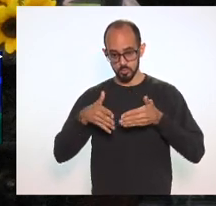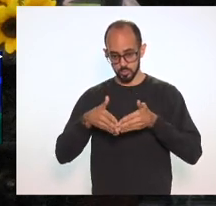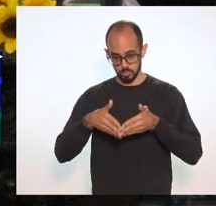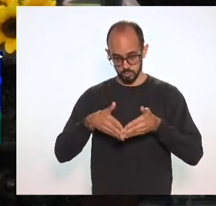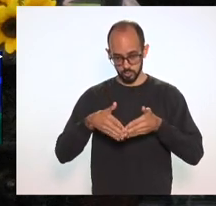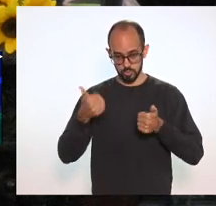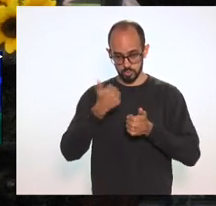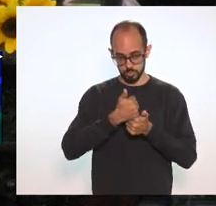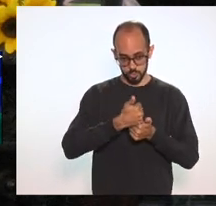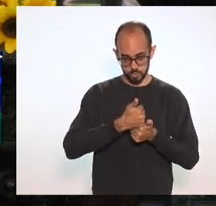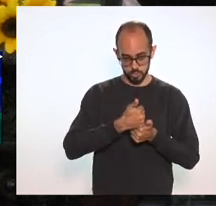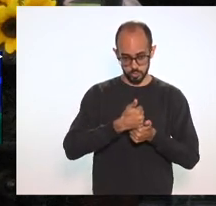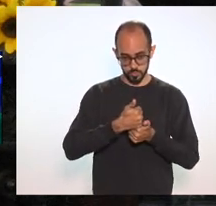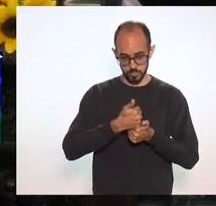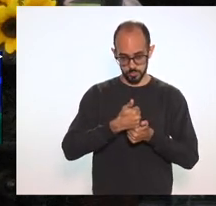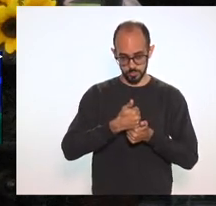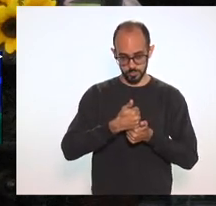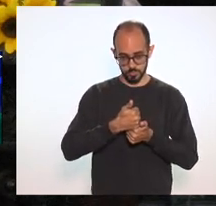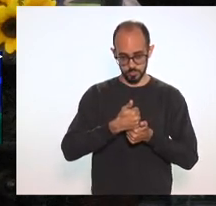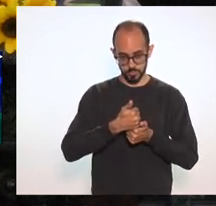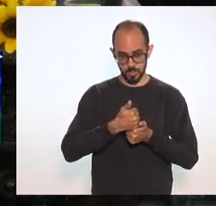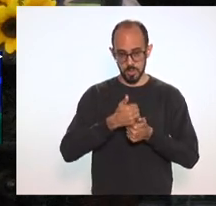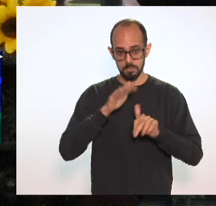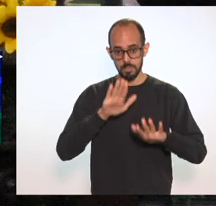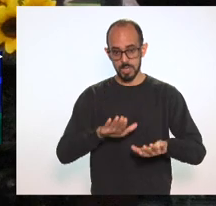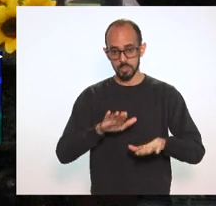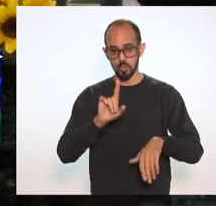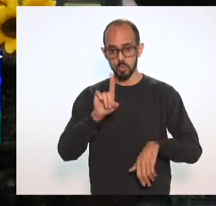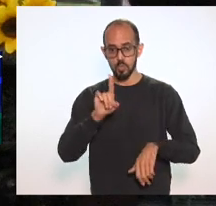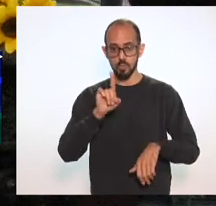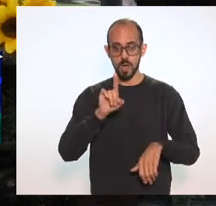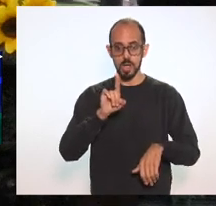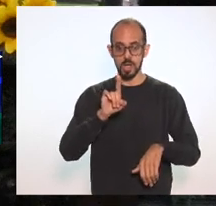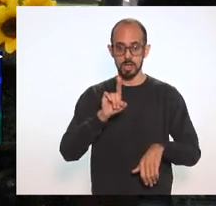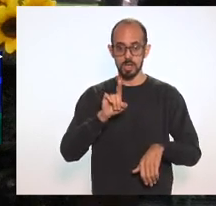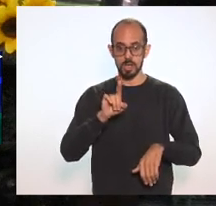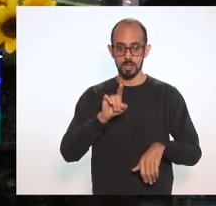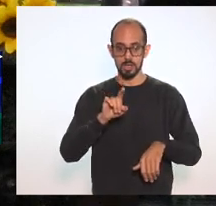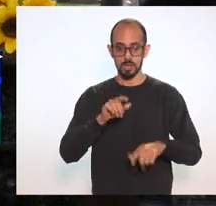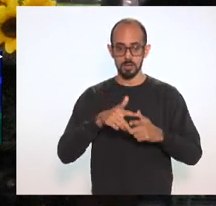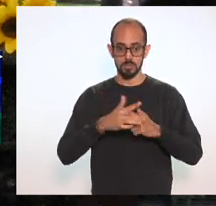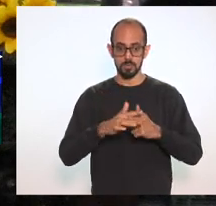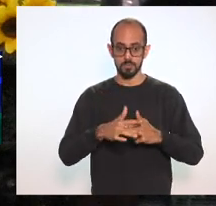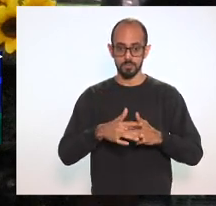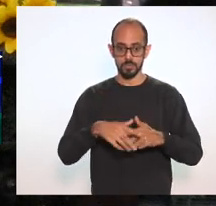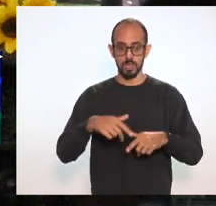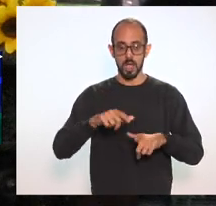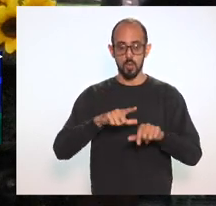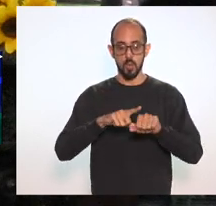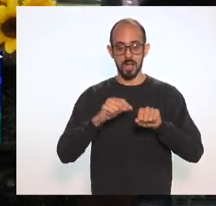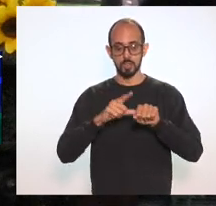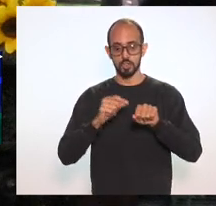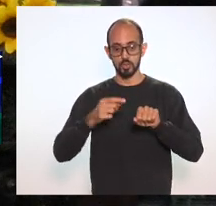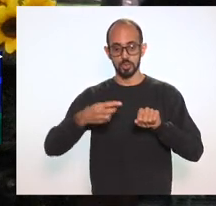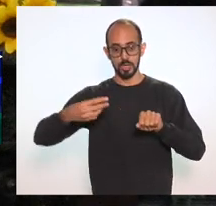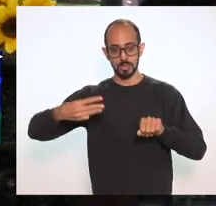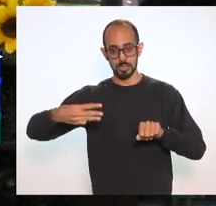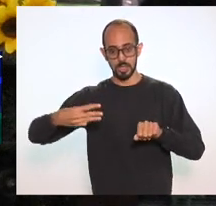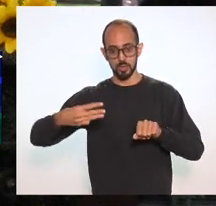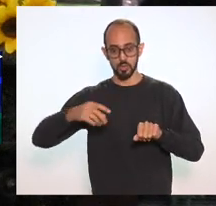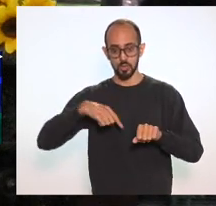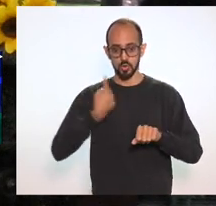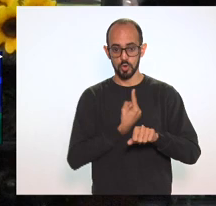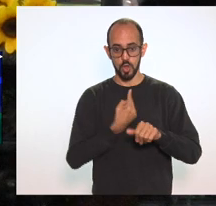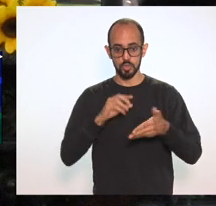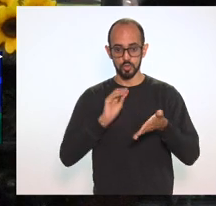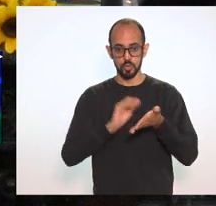um substantivo a salvo uma Emenda ao artigo 3º que a gente